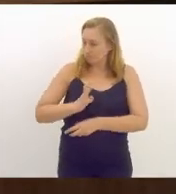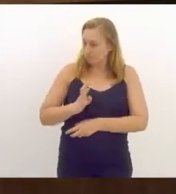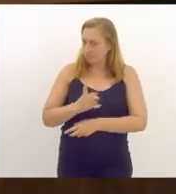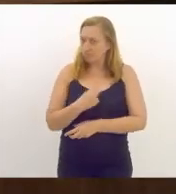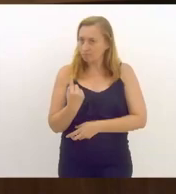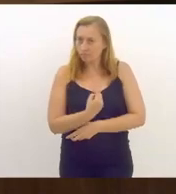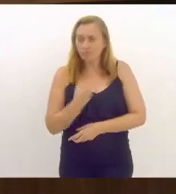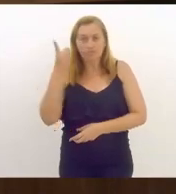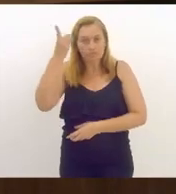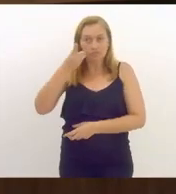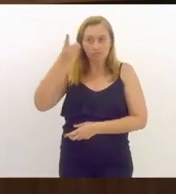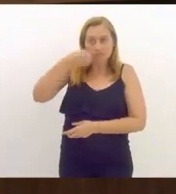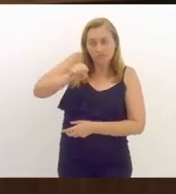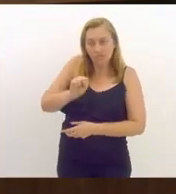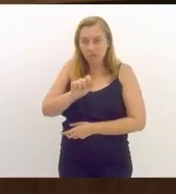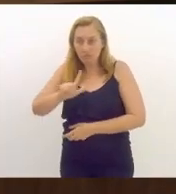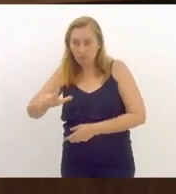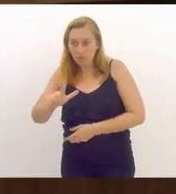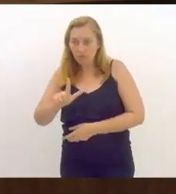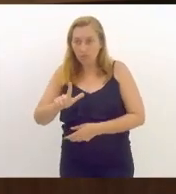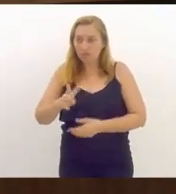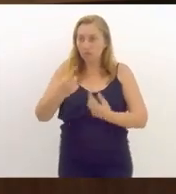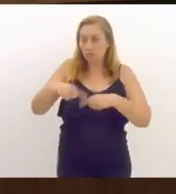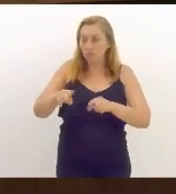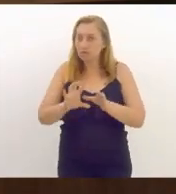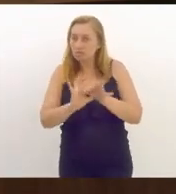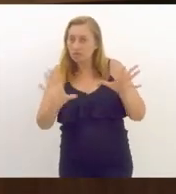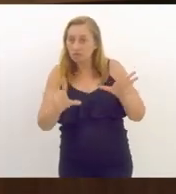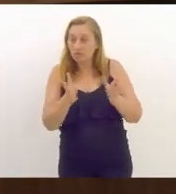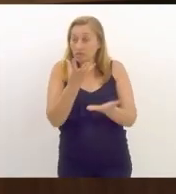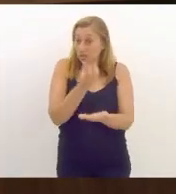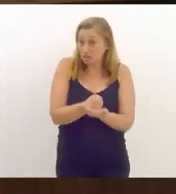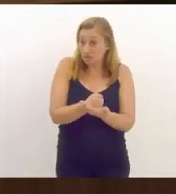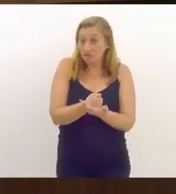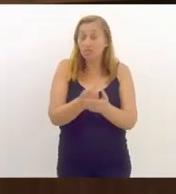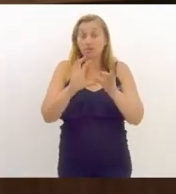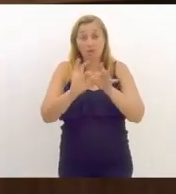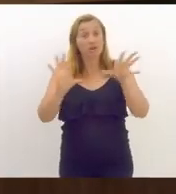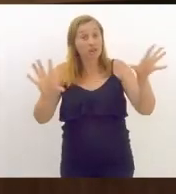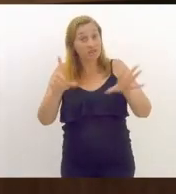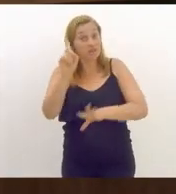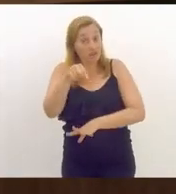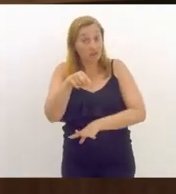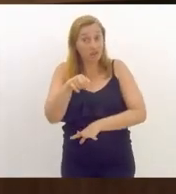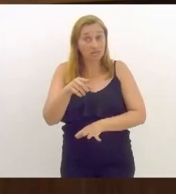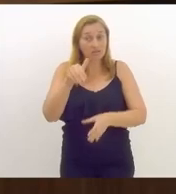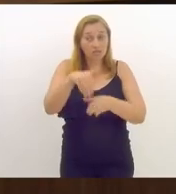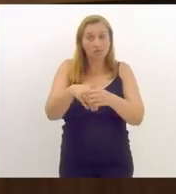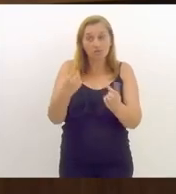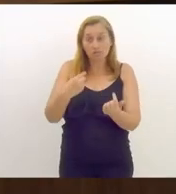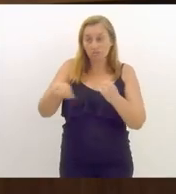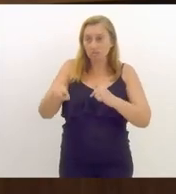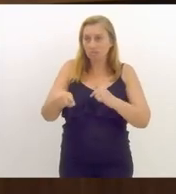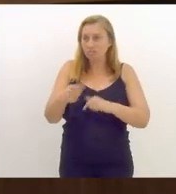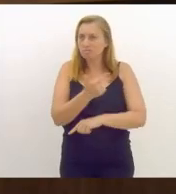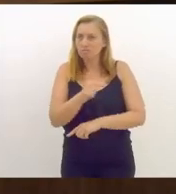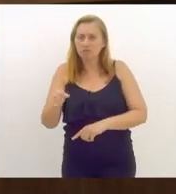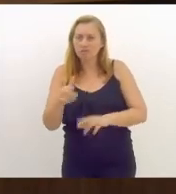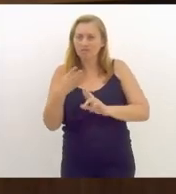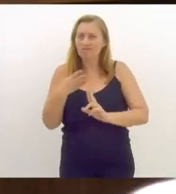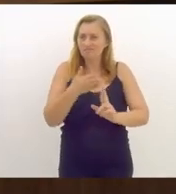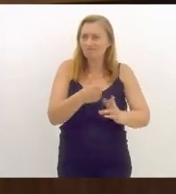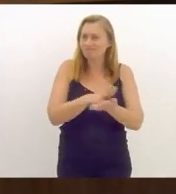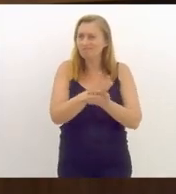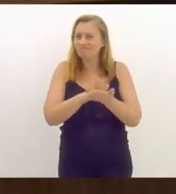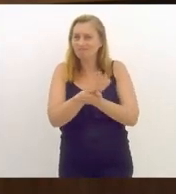como bem disso Deputado Samuel Malafaia diante Democráticos tá aqui o registro Democracia é isso e o nosso voto contrário não tem nenhuma referência